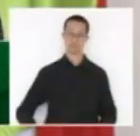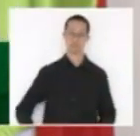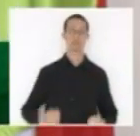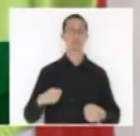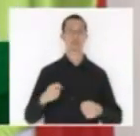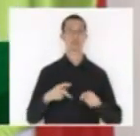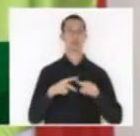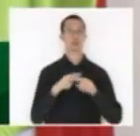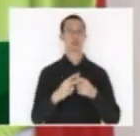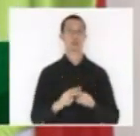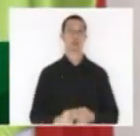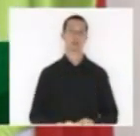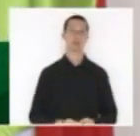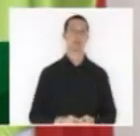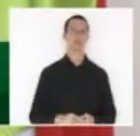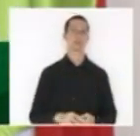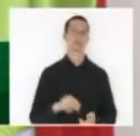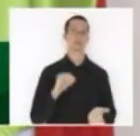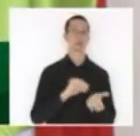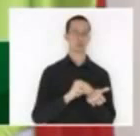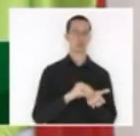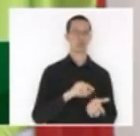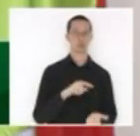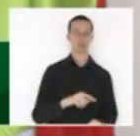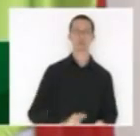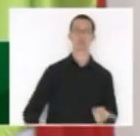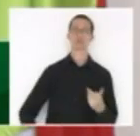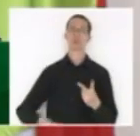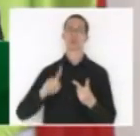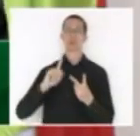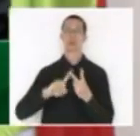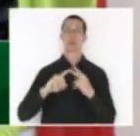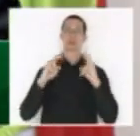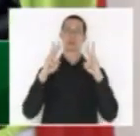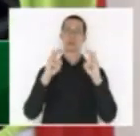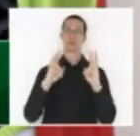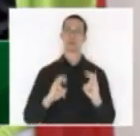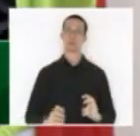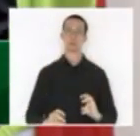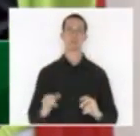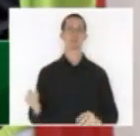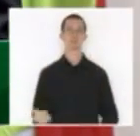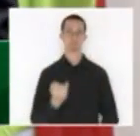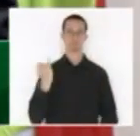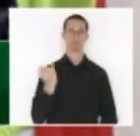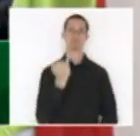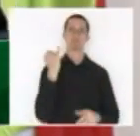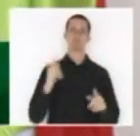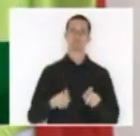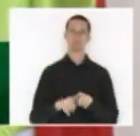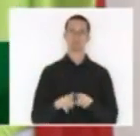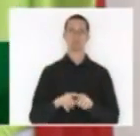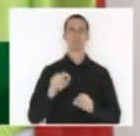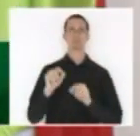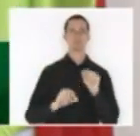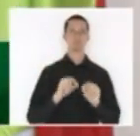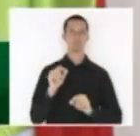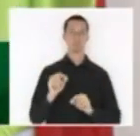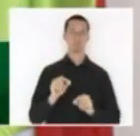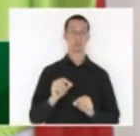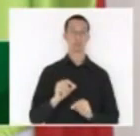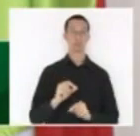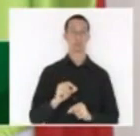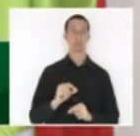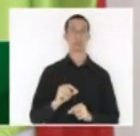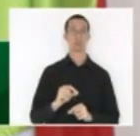a segunda questão, que também é importantíssima, é a questão do porte de arma para